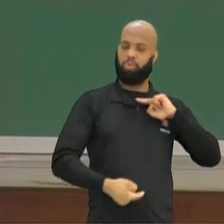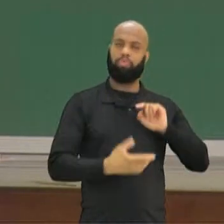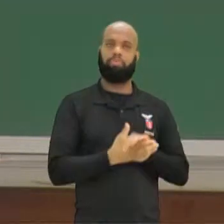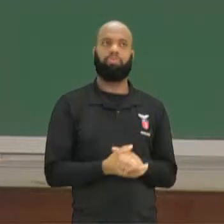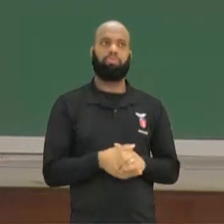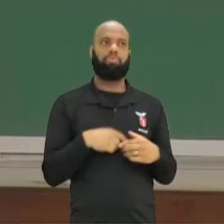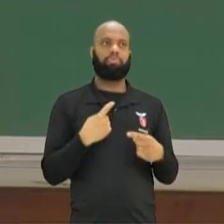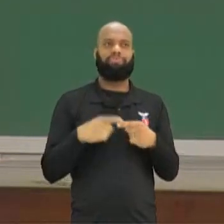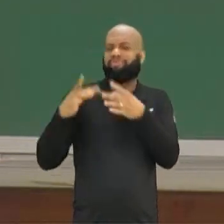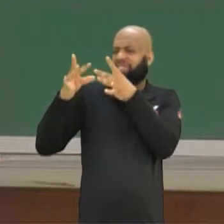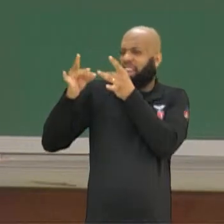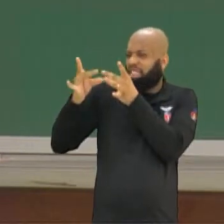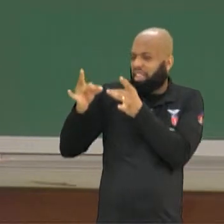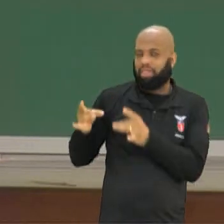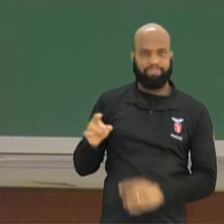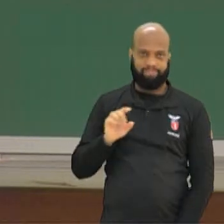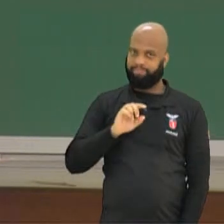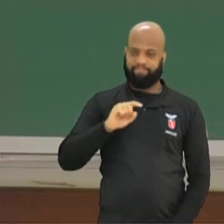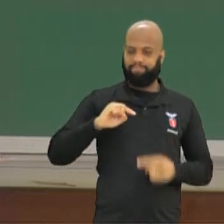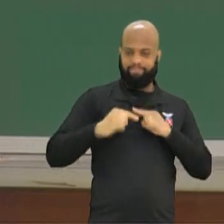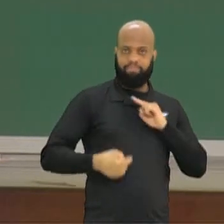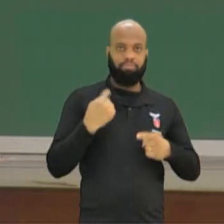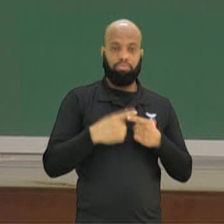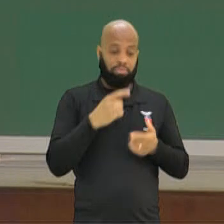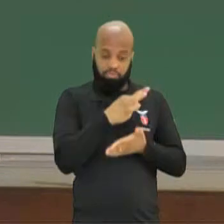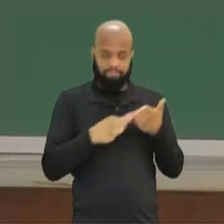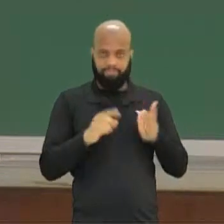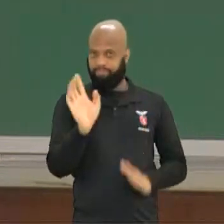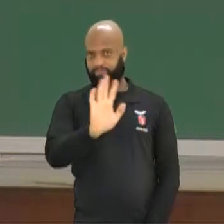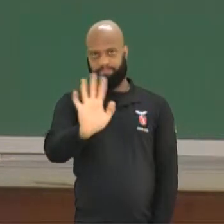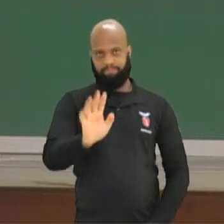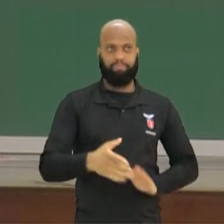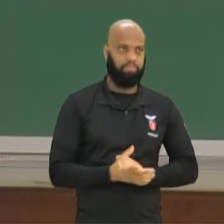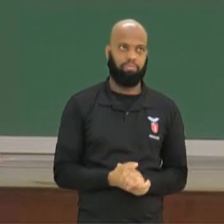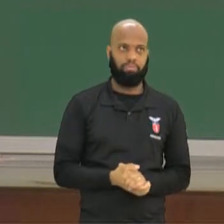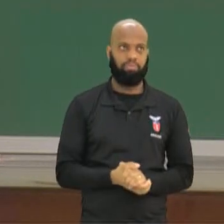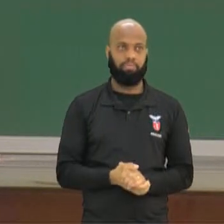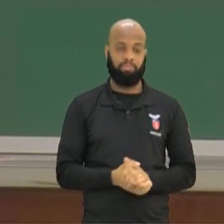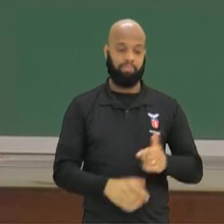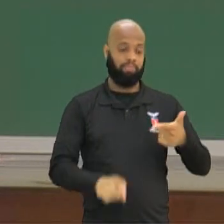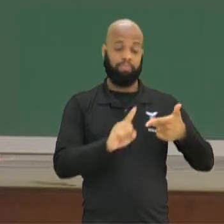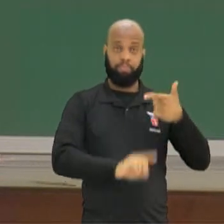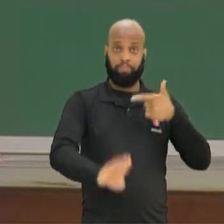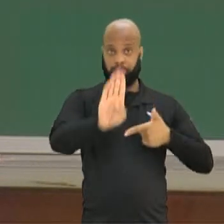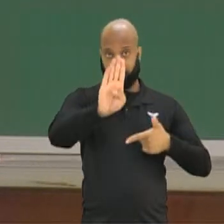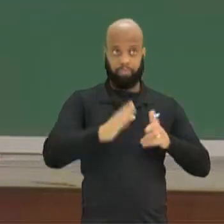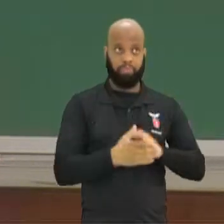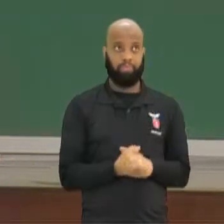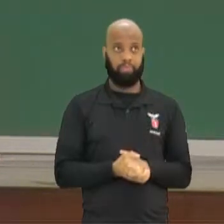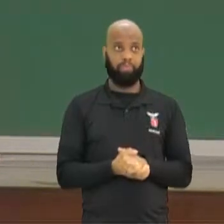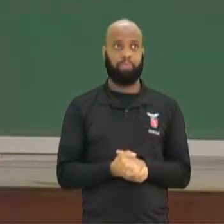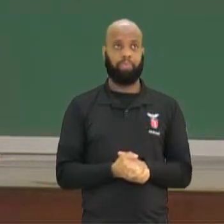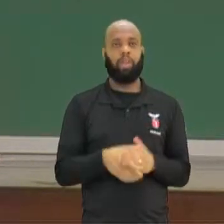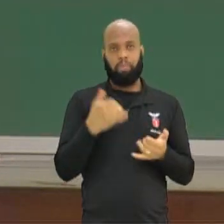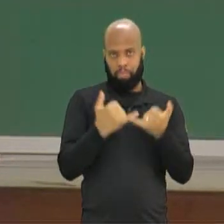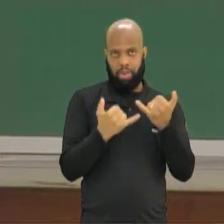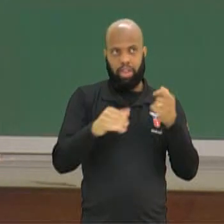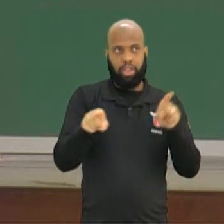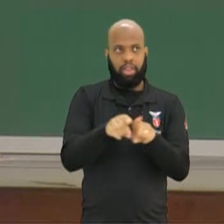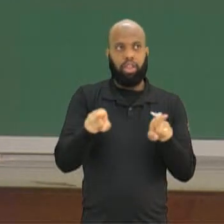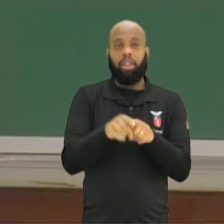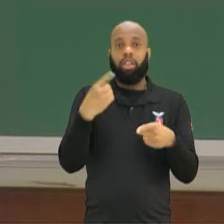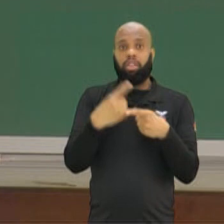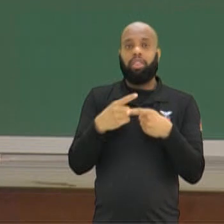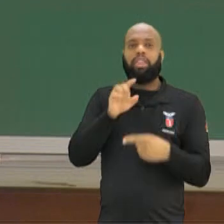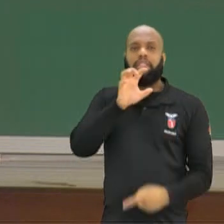é uma espécie de extrapolação. Ele está dizendo que o texto não diz, certo? Vamos para a letra D agora, que são parecidas. É assim que